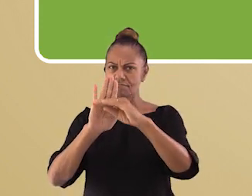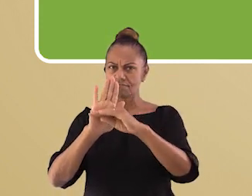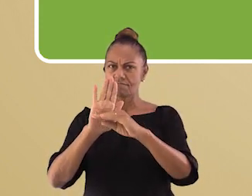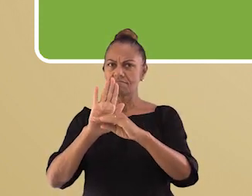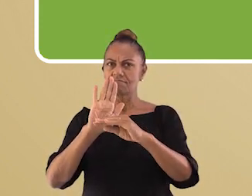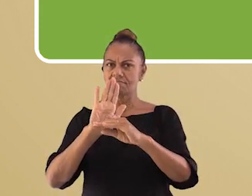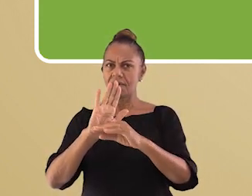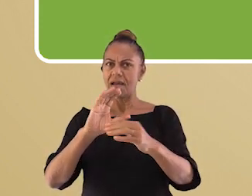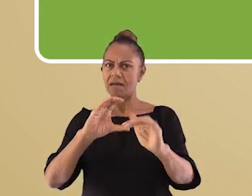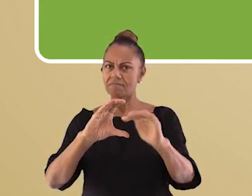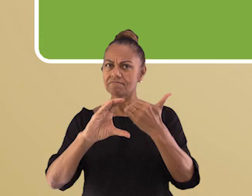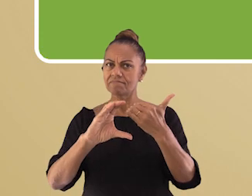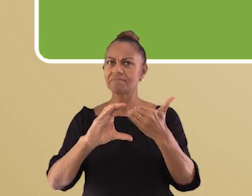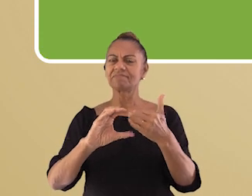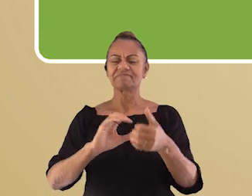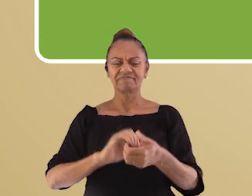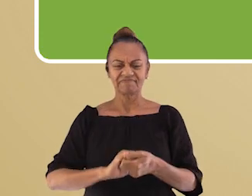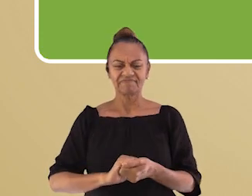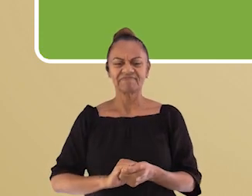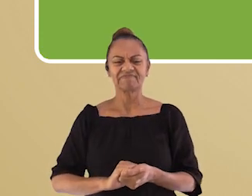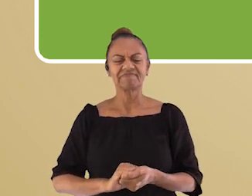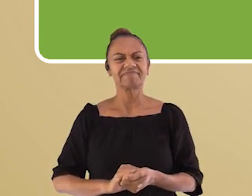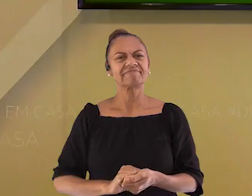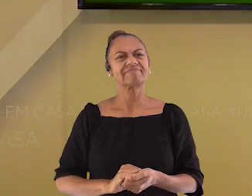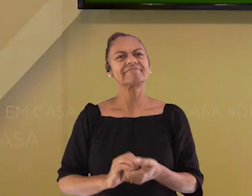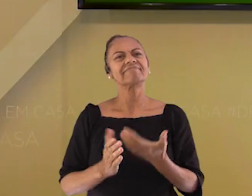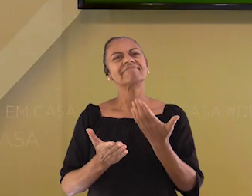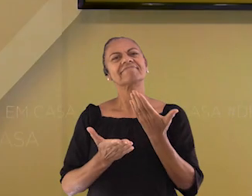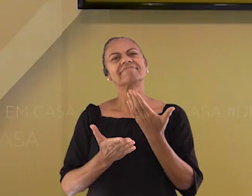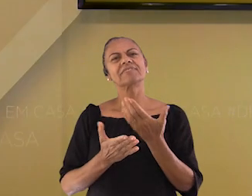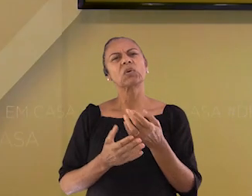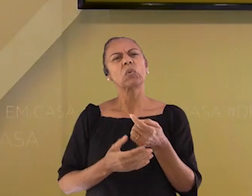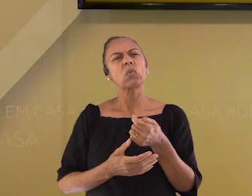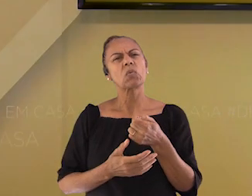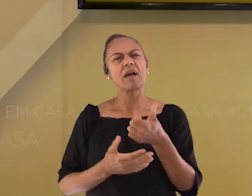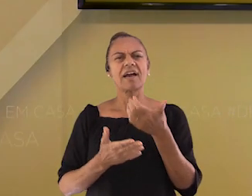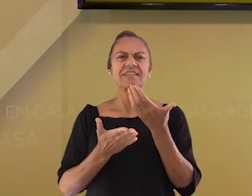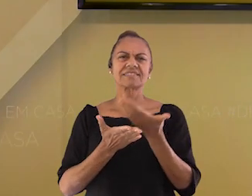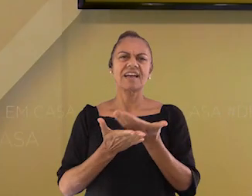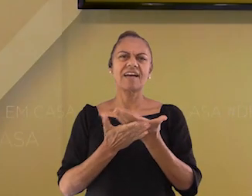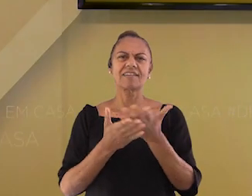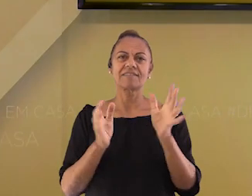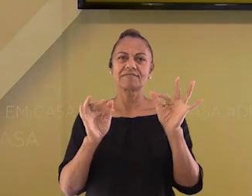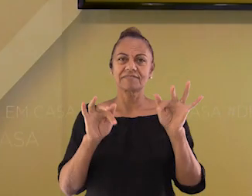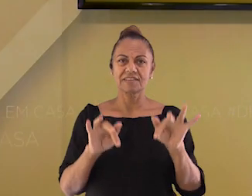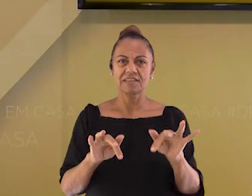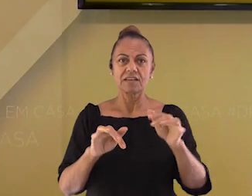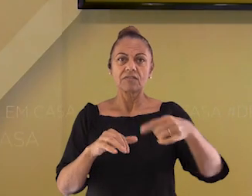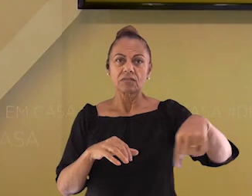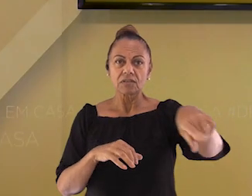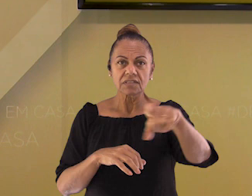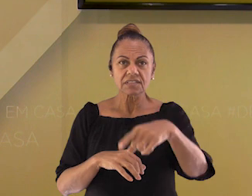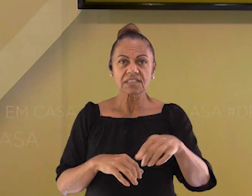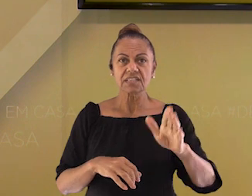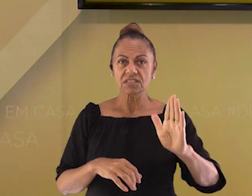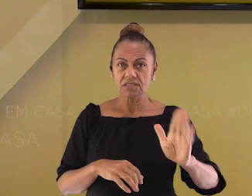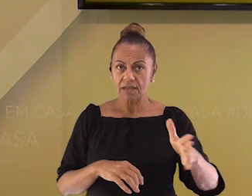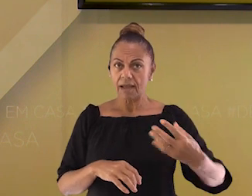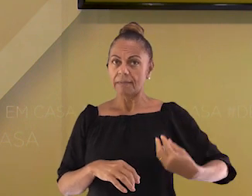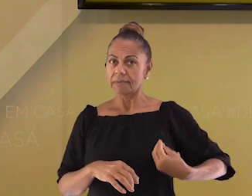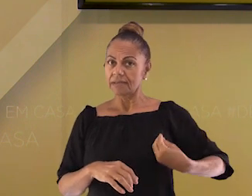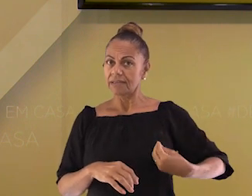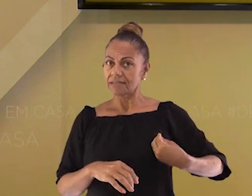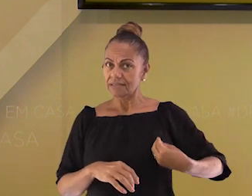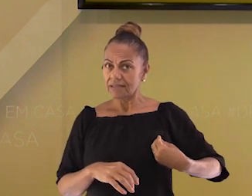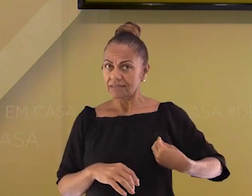formulário e pronto, eu vou receber. Estamos chegando quase ao fim de nossa aula. Você já